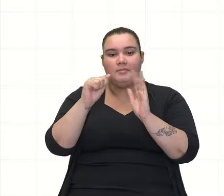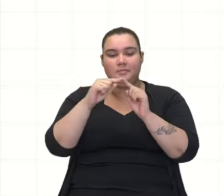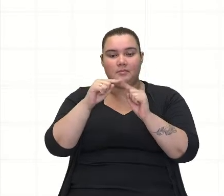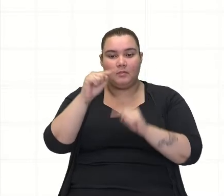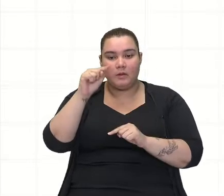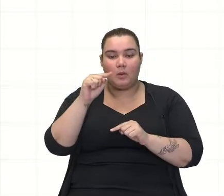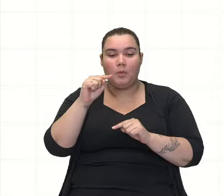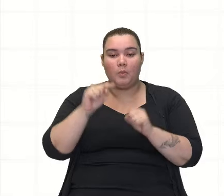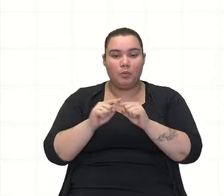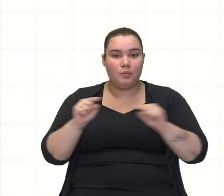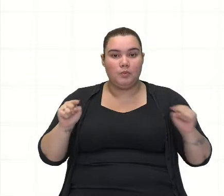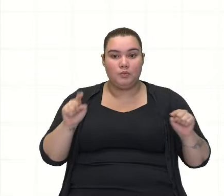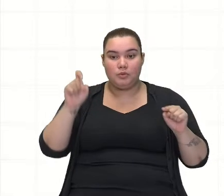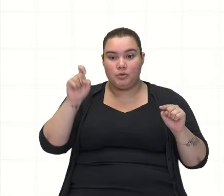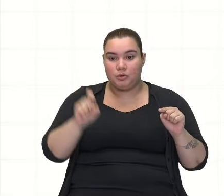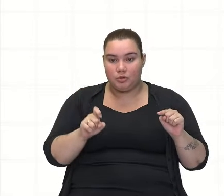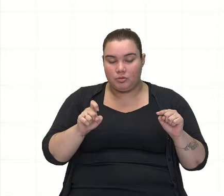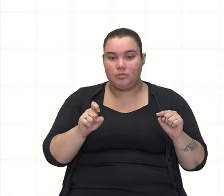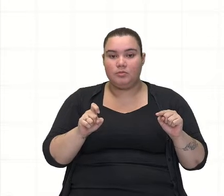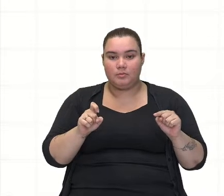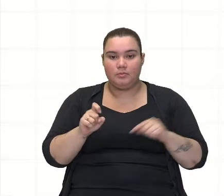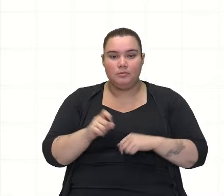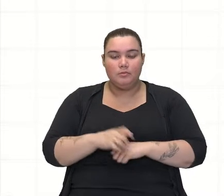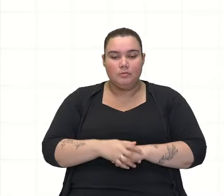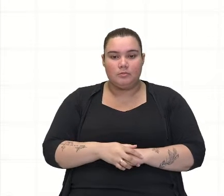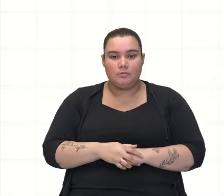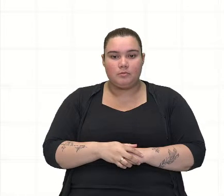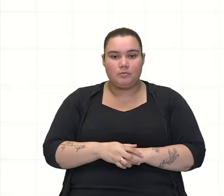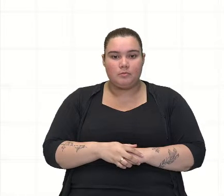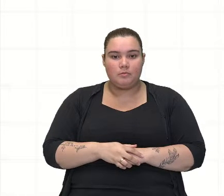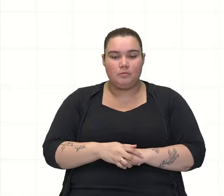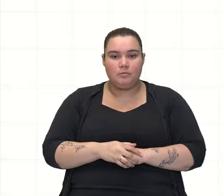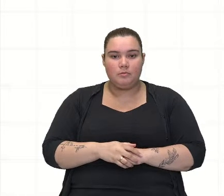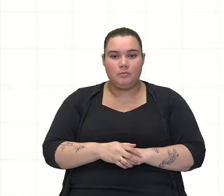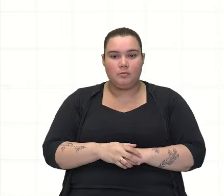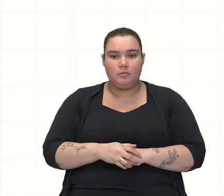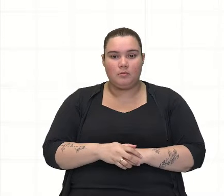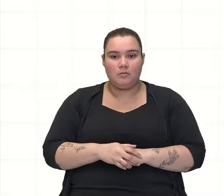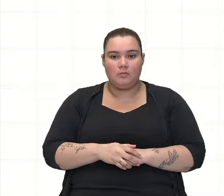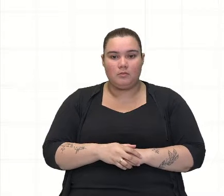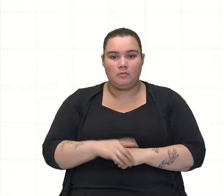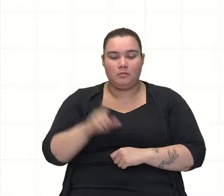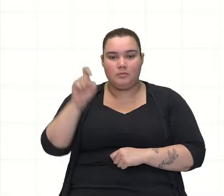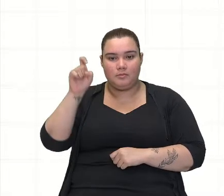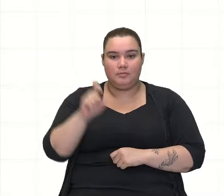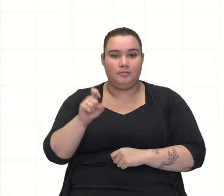eixo X. Tá? Ó, e o X é o